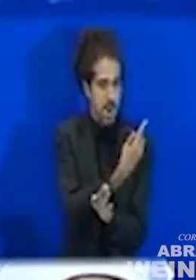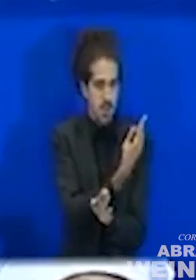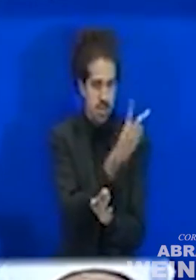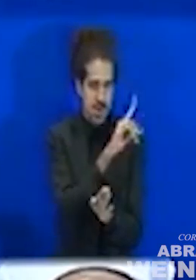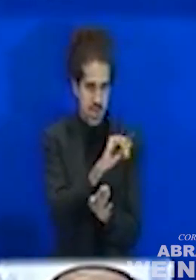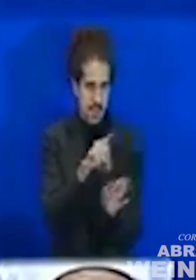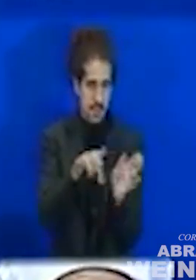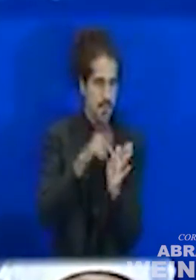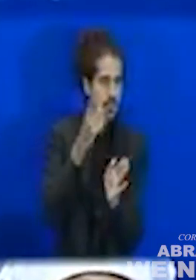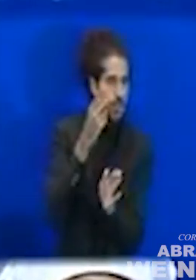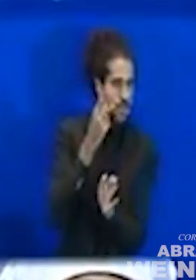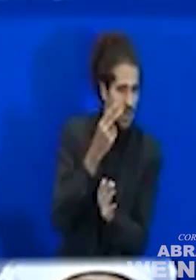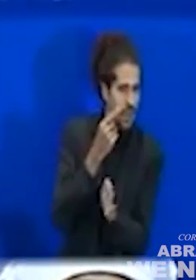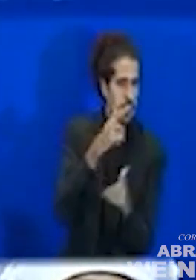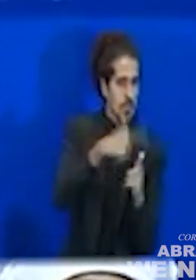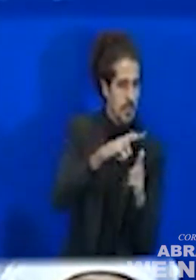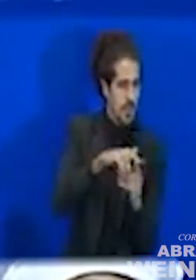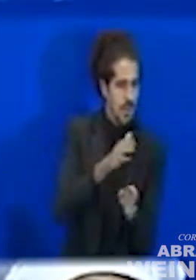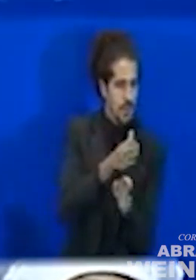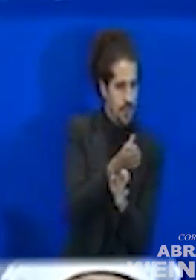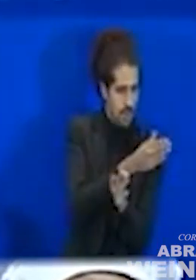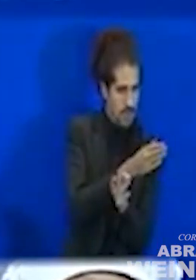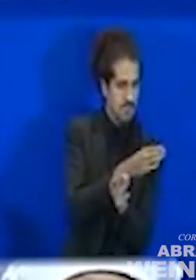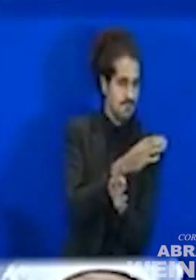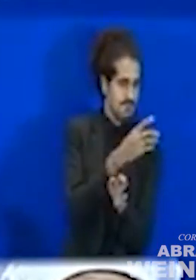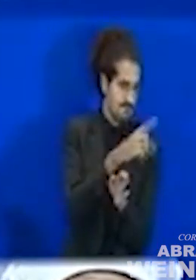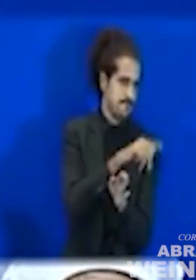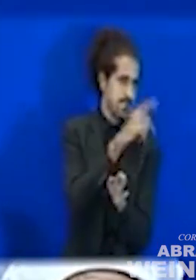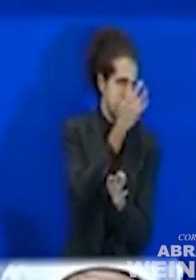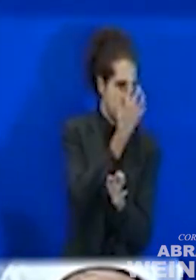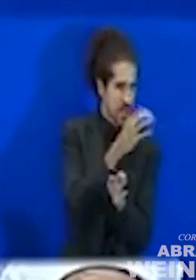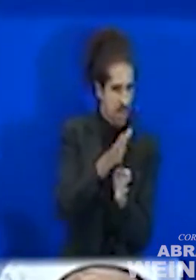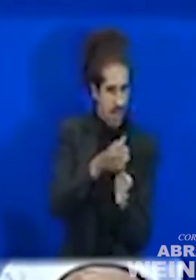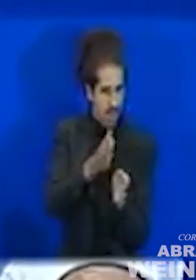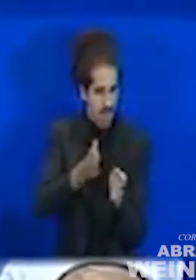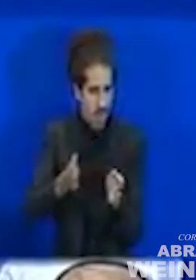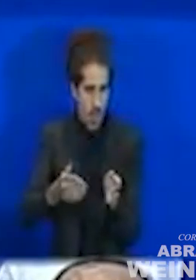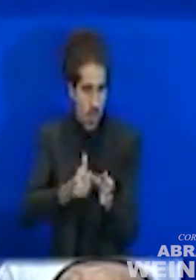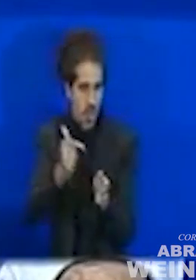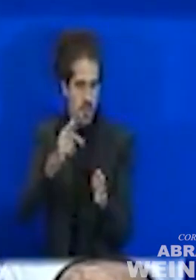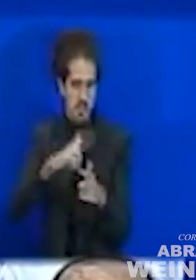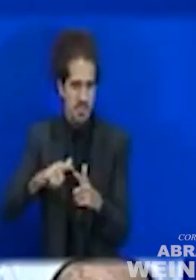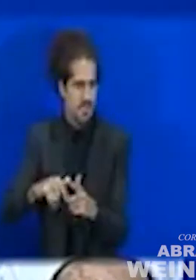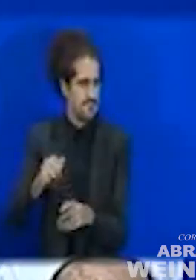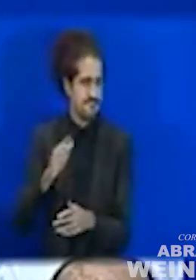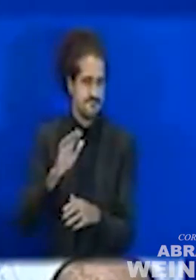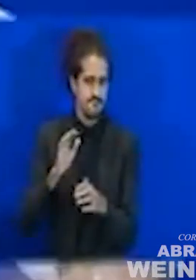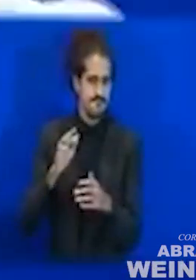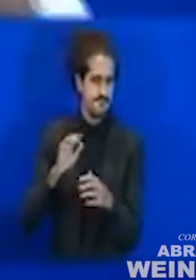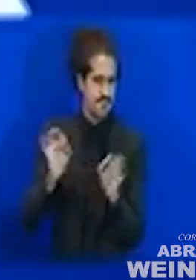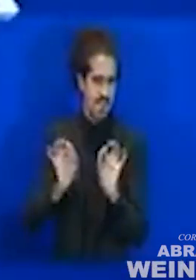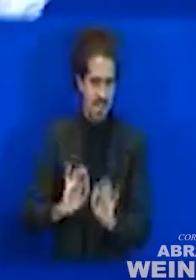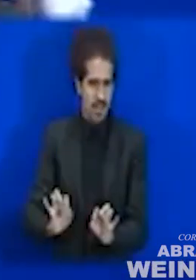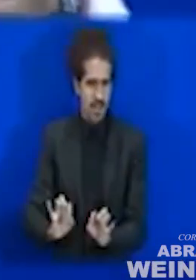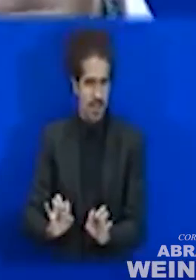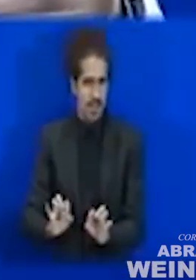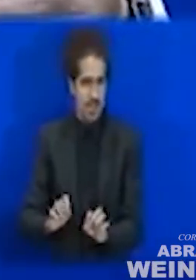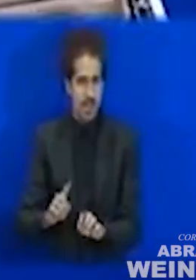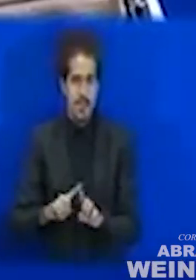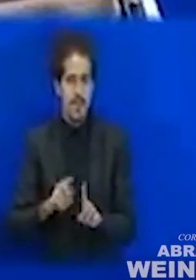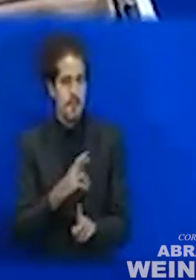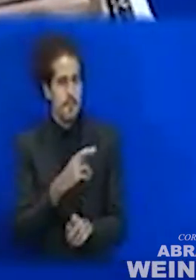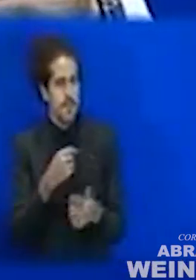do Ceará, são casos pontuais, sem impacto nenhum, é bobagem. Aí por que faz boletim de ocorrência? Para manter a